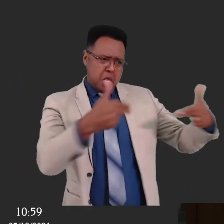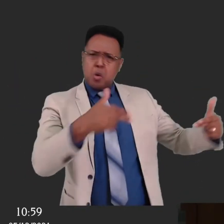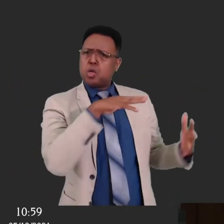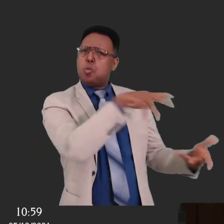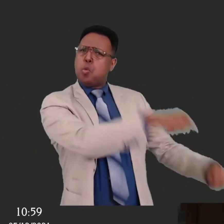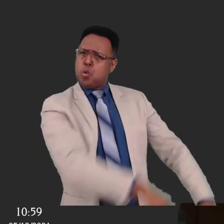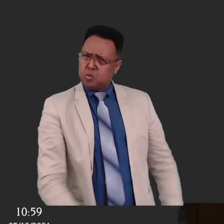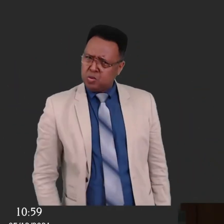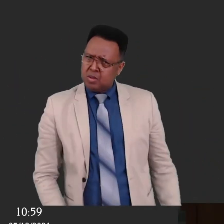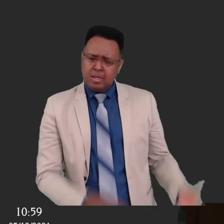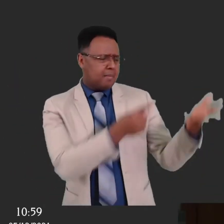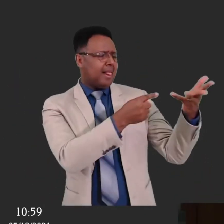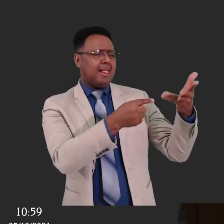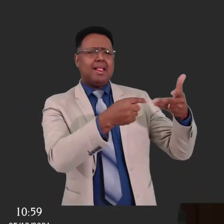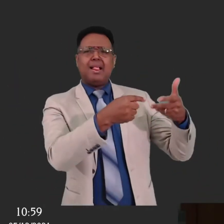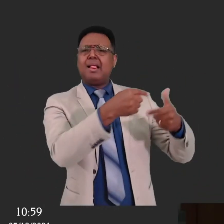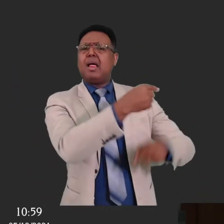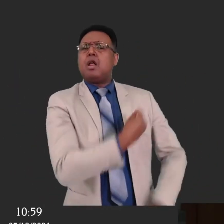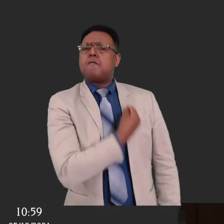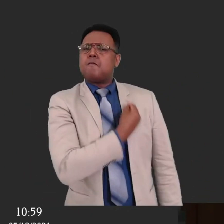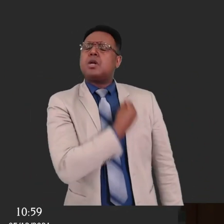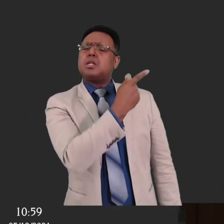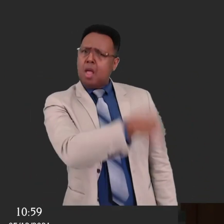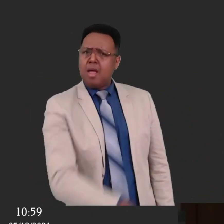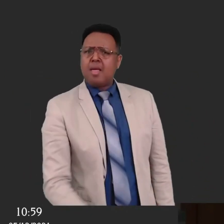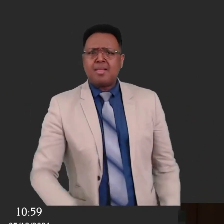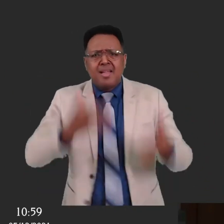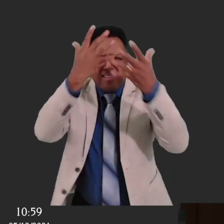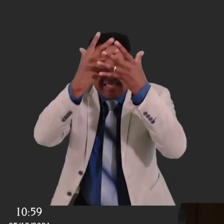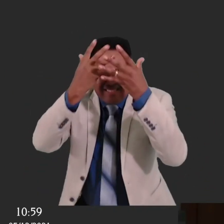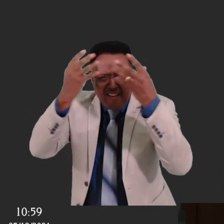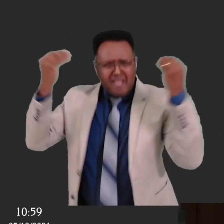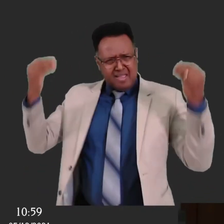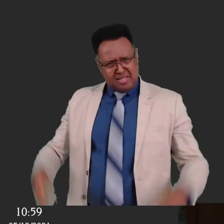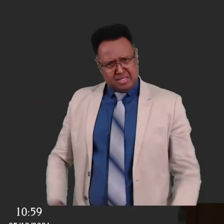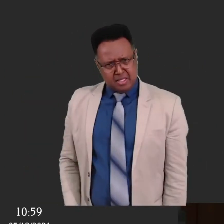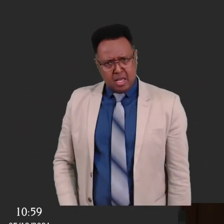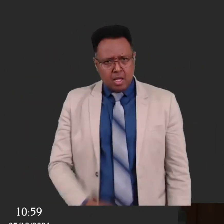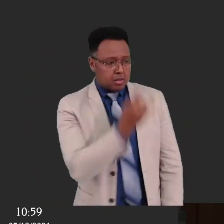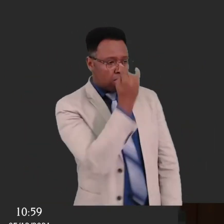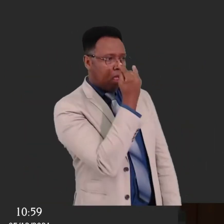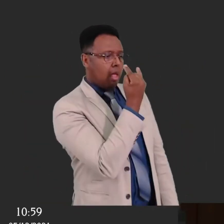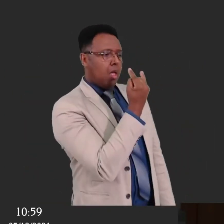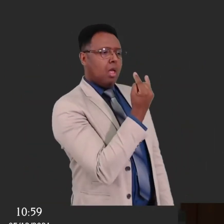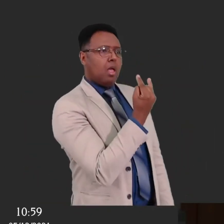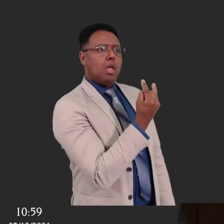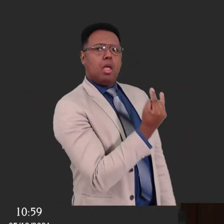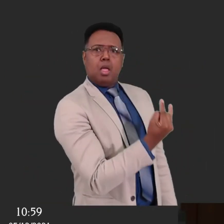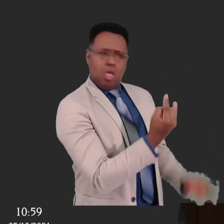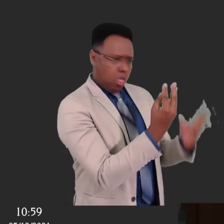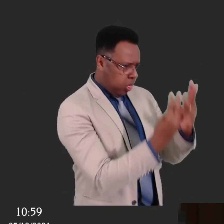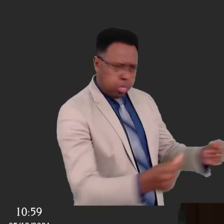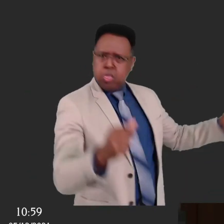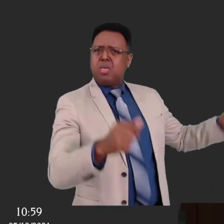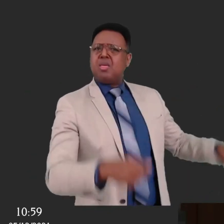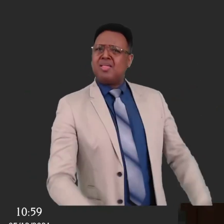dos cuidados desta vida? Vamos esquecer um pouquinho das nossas paixões? Se